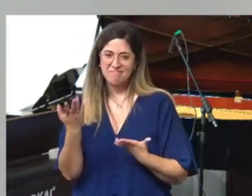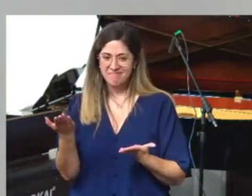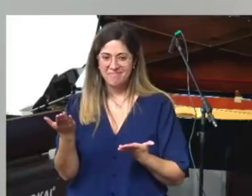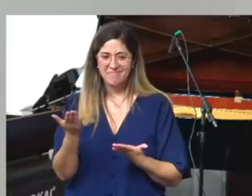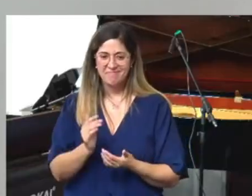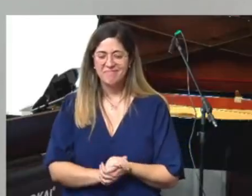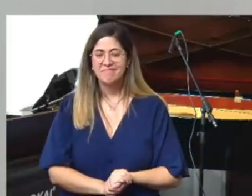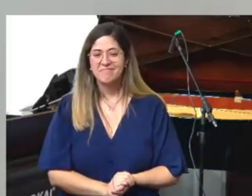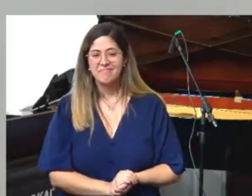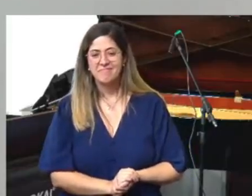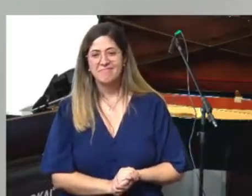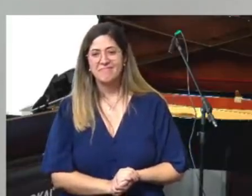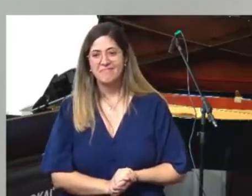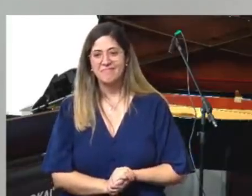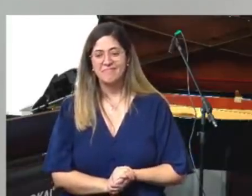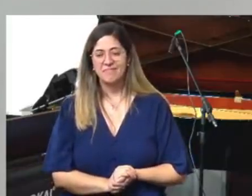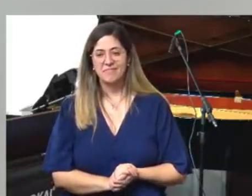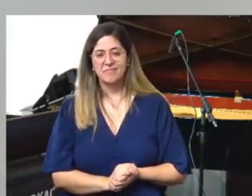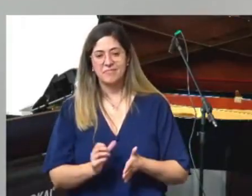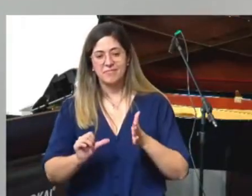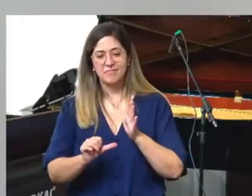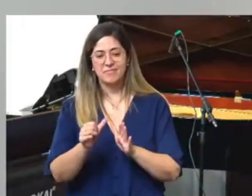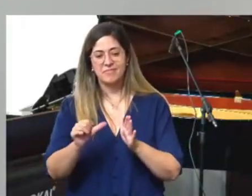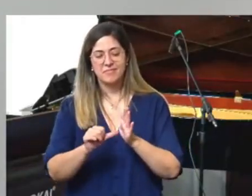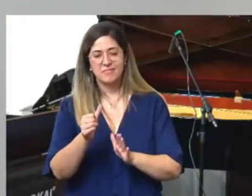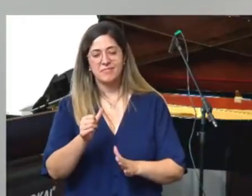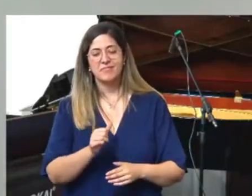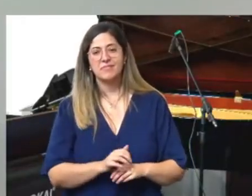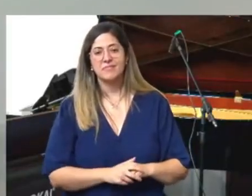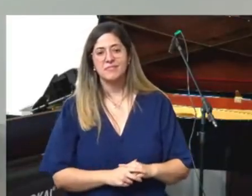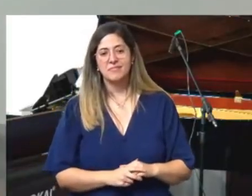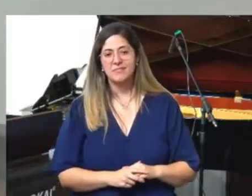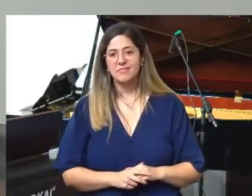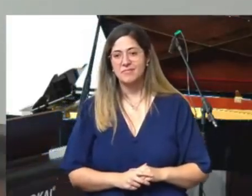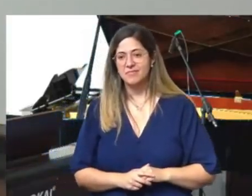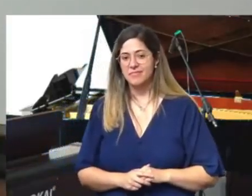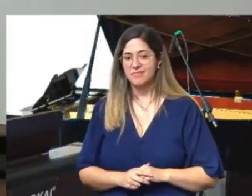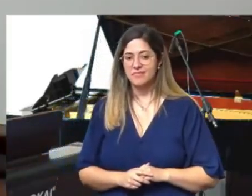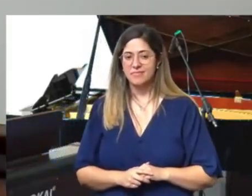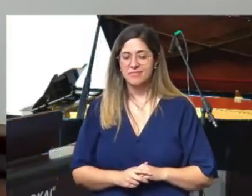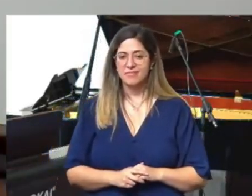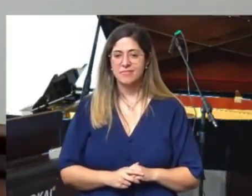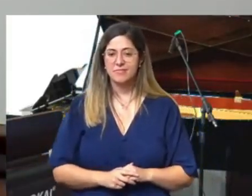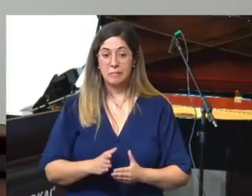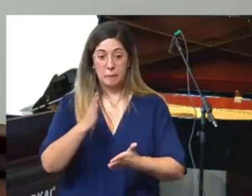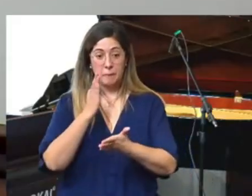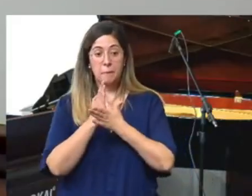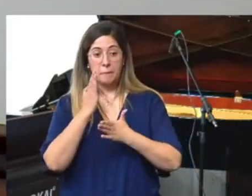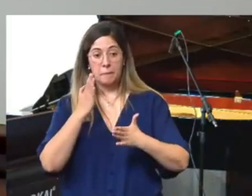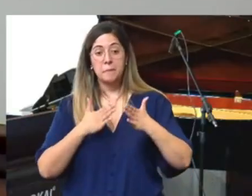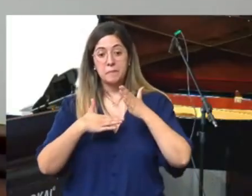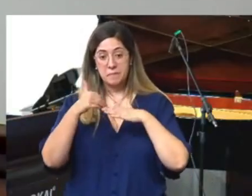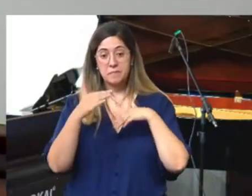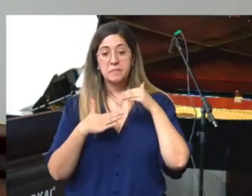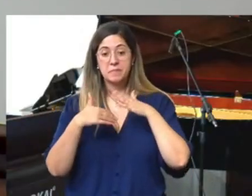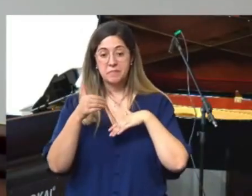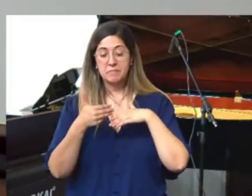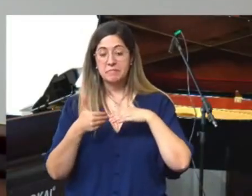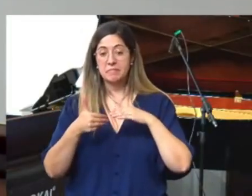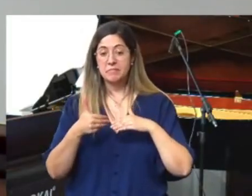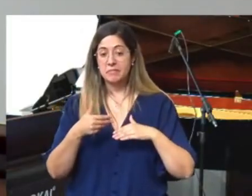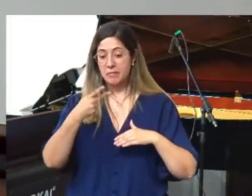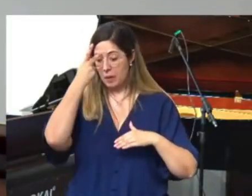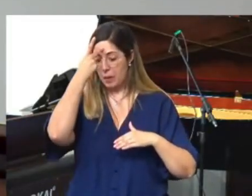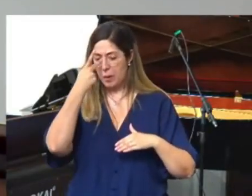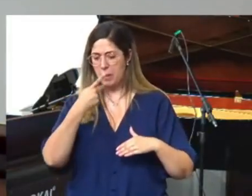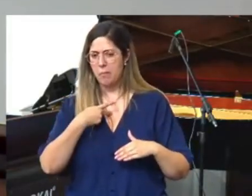retórico, que explica primeiro aquilo que deixará de ser feito. Ou seja, renegar, como